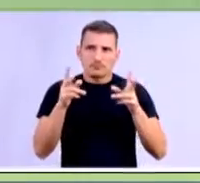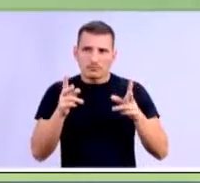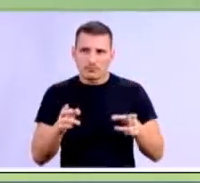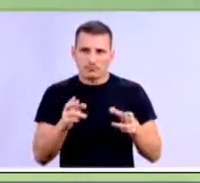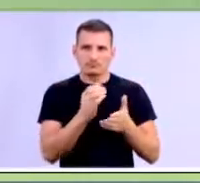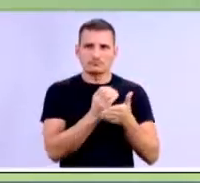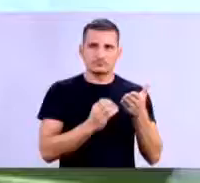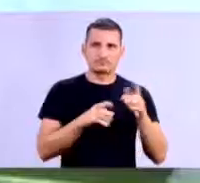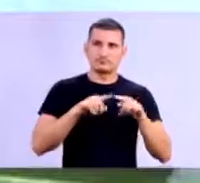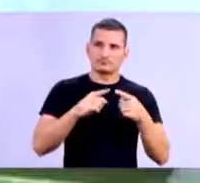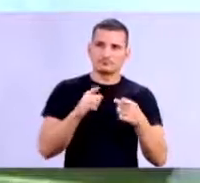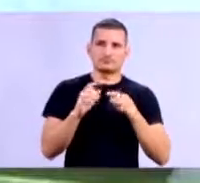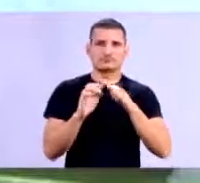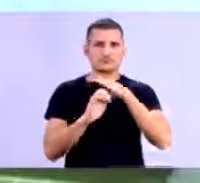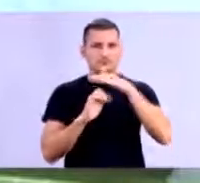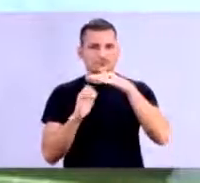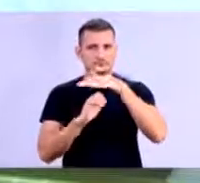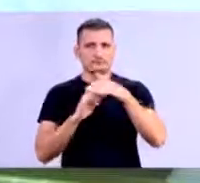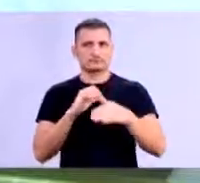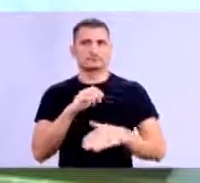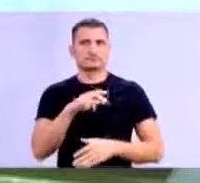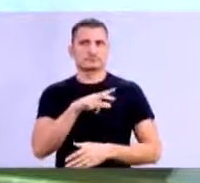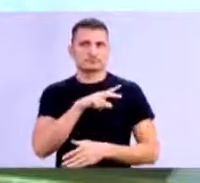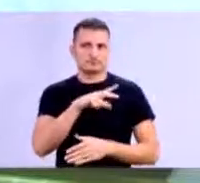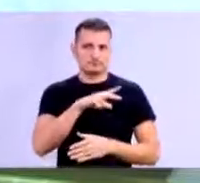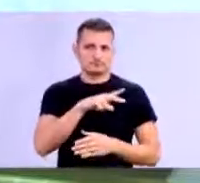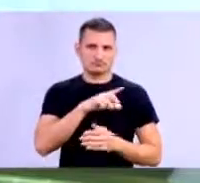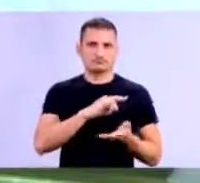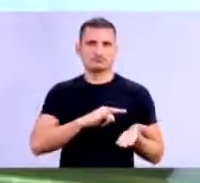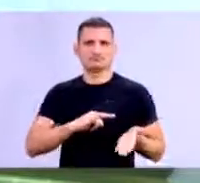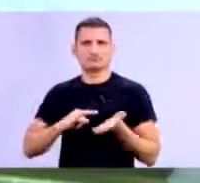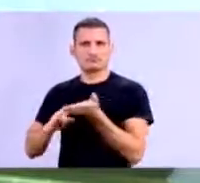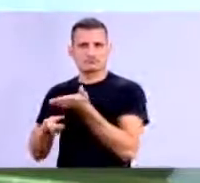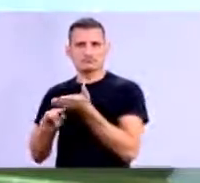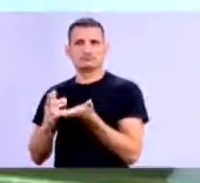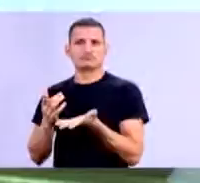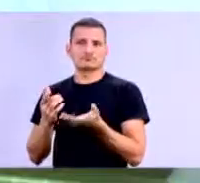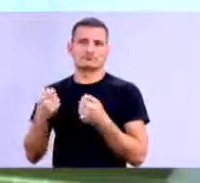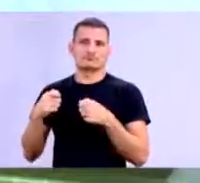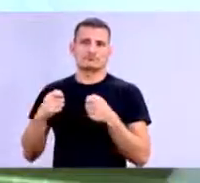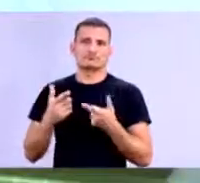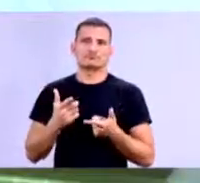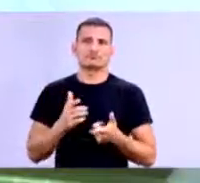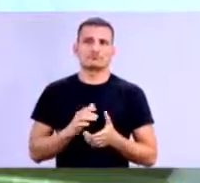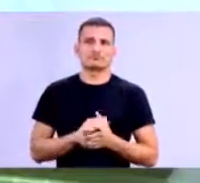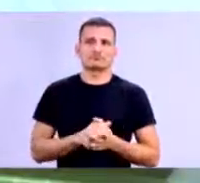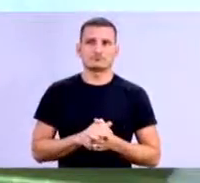como é uma empresa particular que está mandando esse documento, então a gente precisa